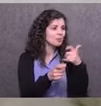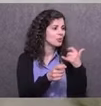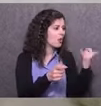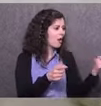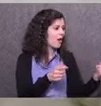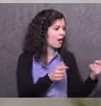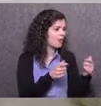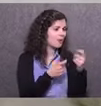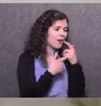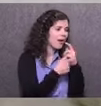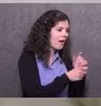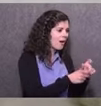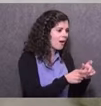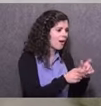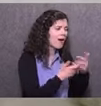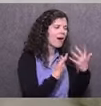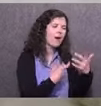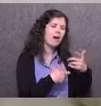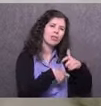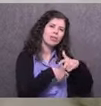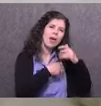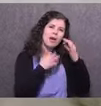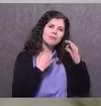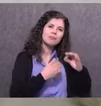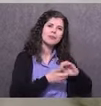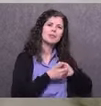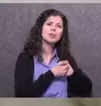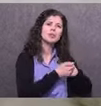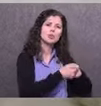da solidariedade.